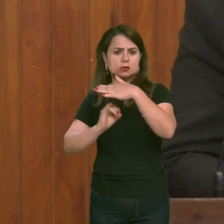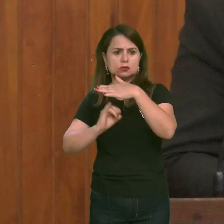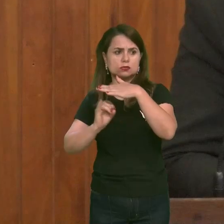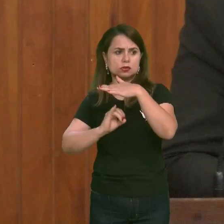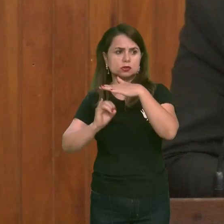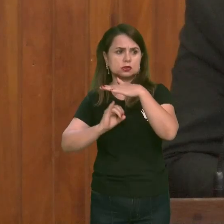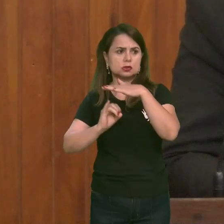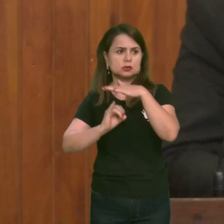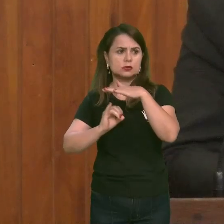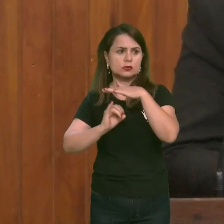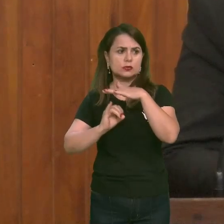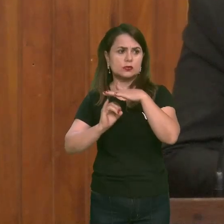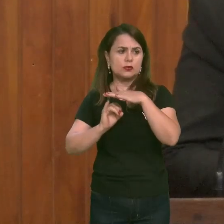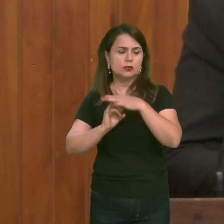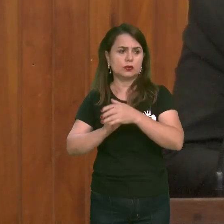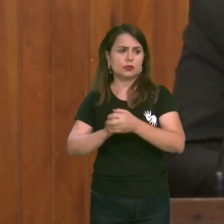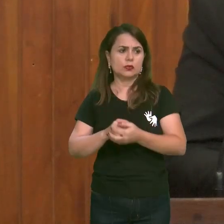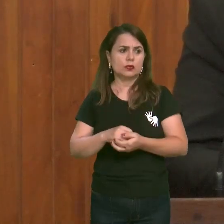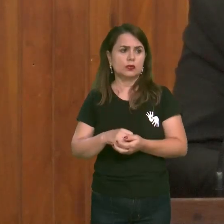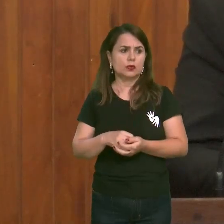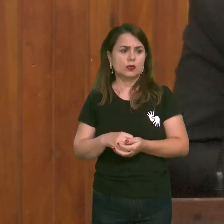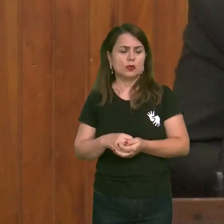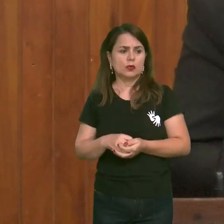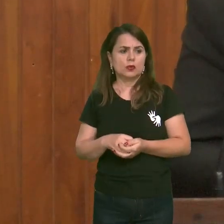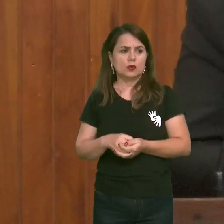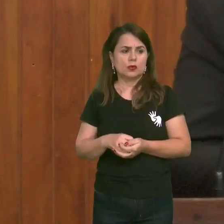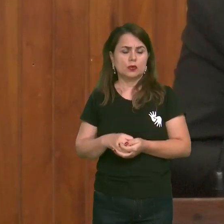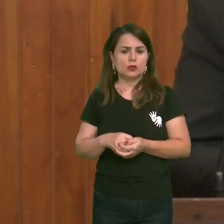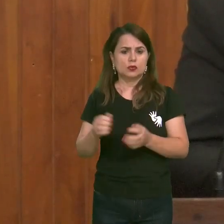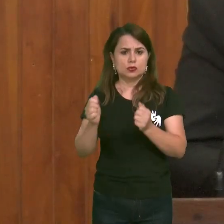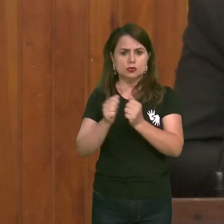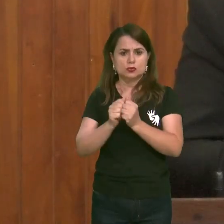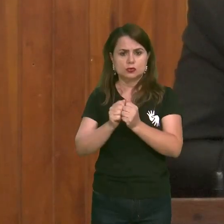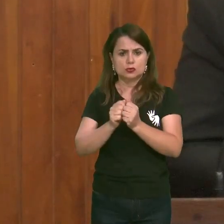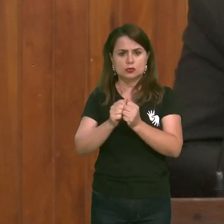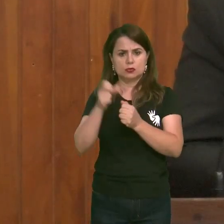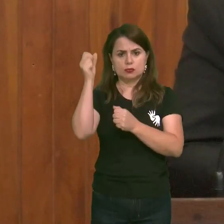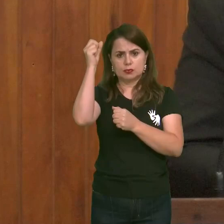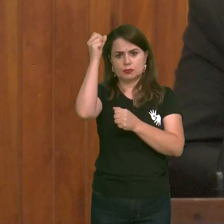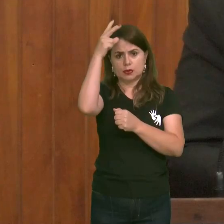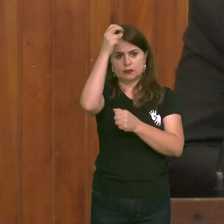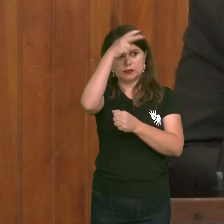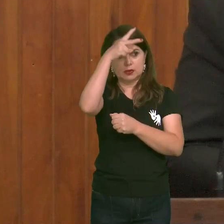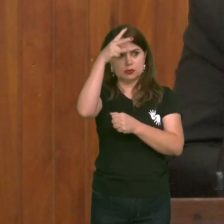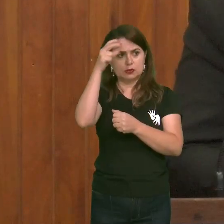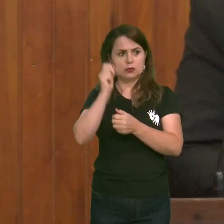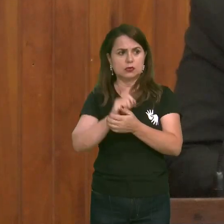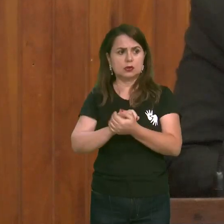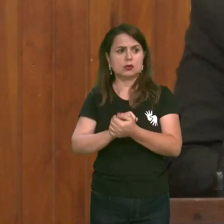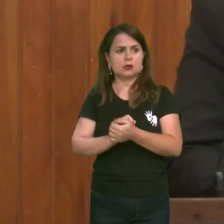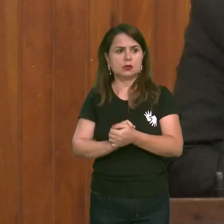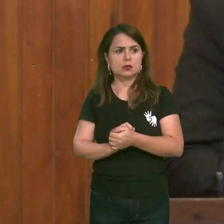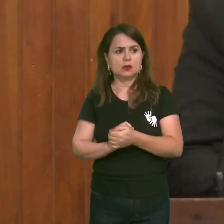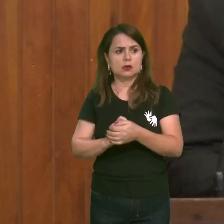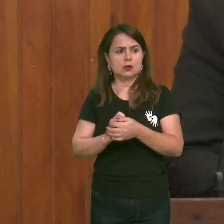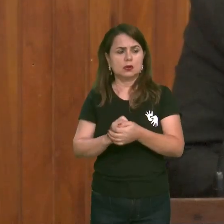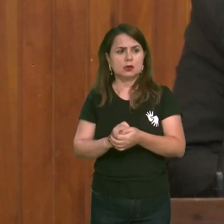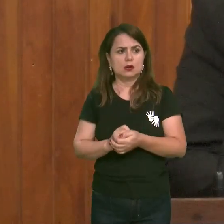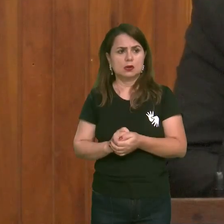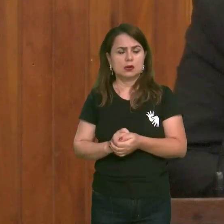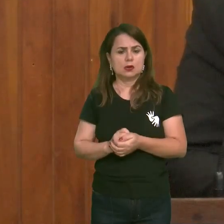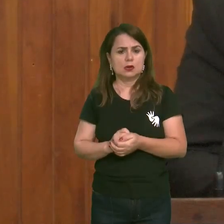e agora através do corpo técnico da prefeitura eles estão colocando aqui para